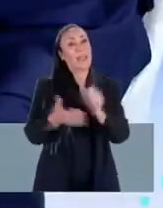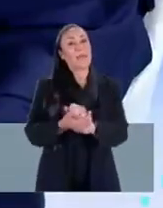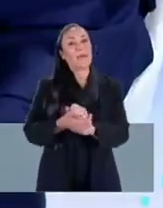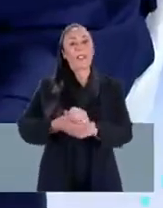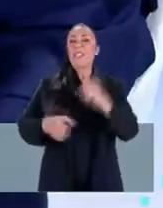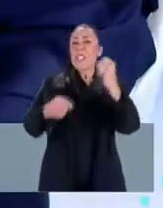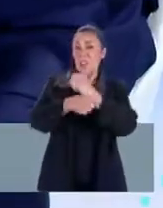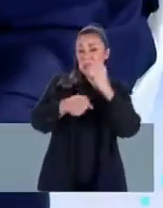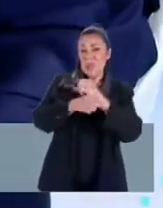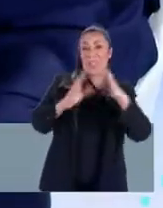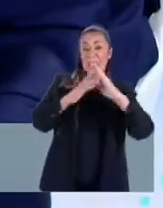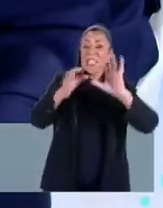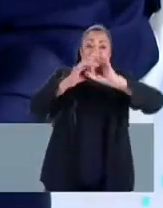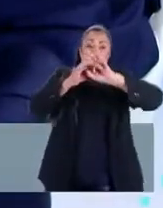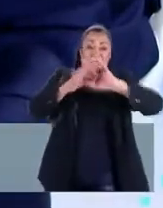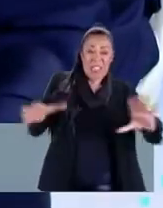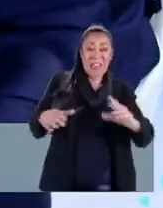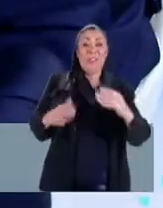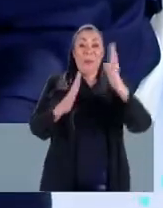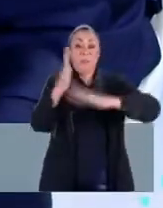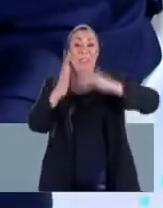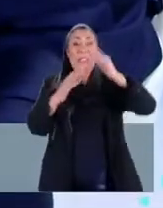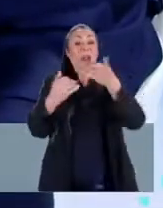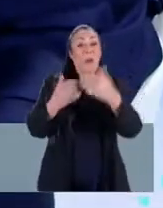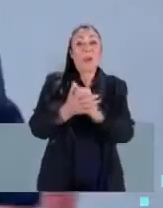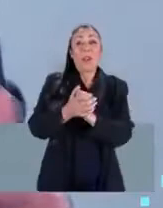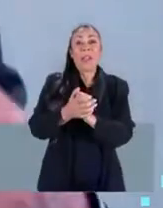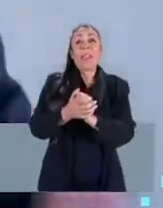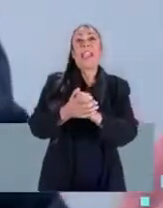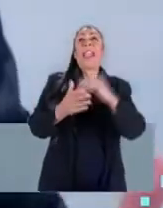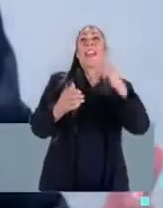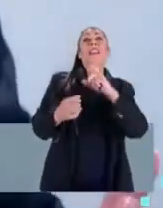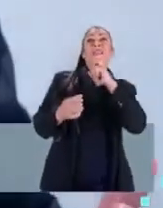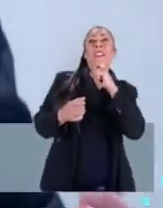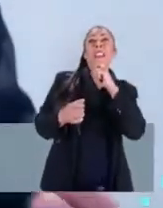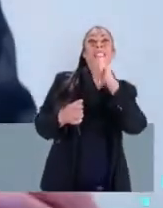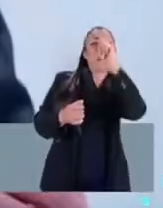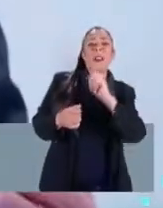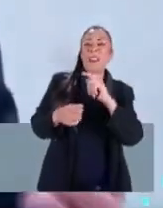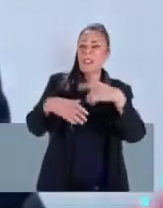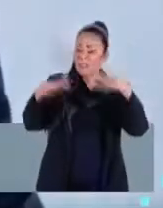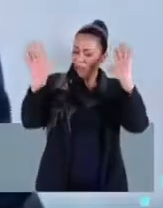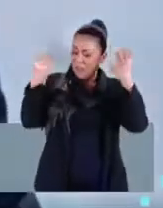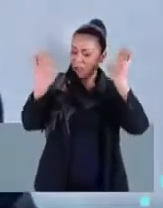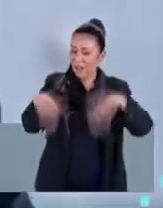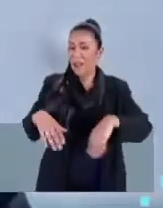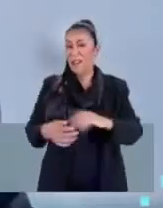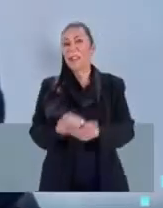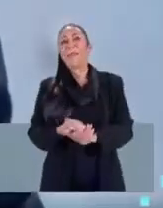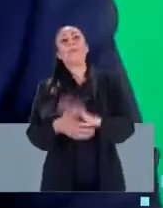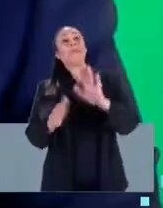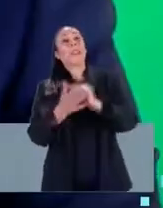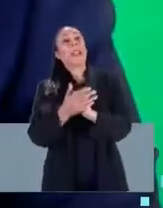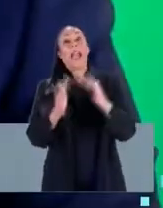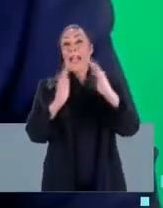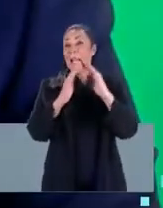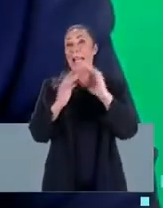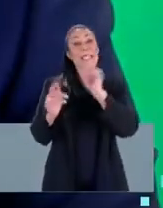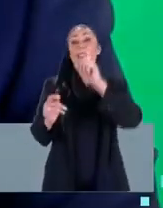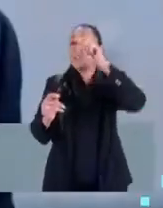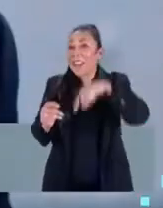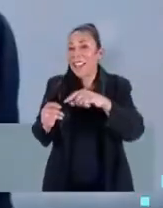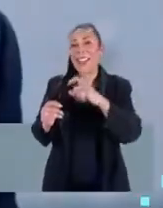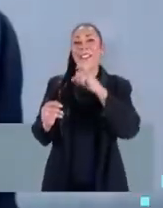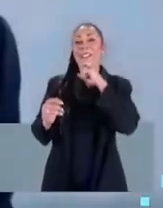constrói a casa e deixa o cara pintar do jeito que quer inventar. Carteira verde amarela. Casa verde amarela. Porra, sim, a casa não deixa o povo